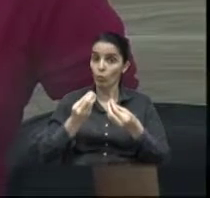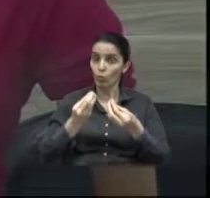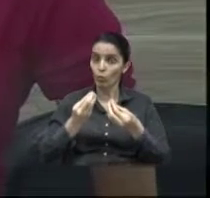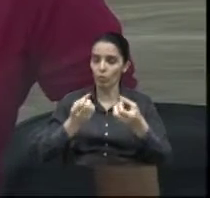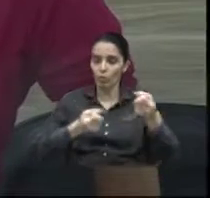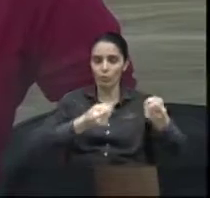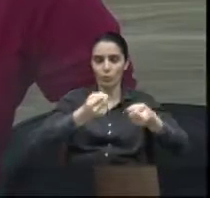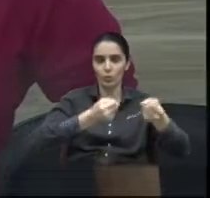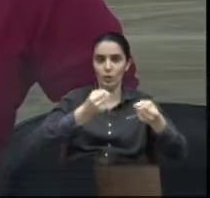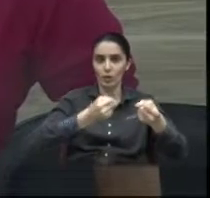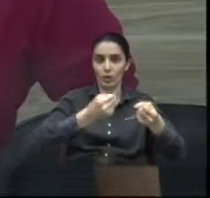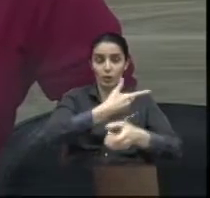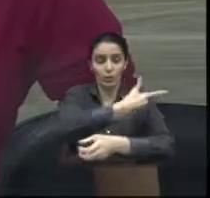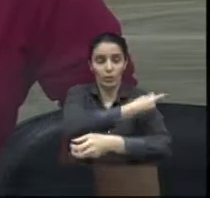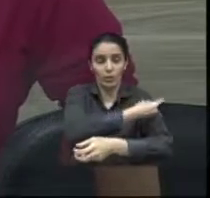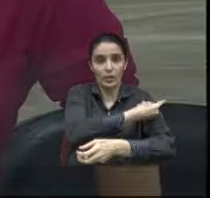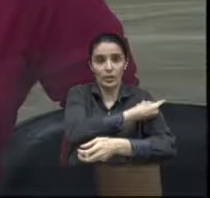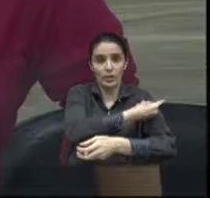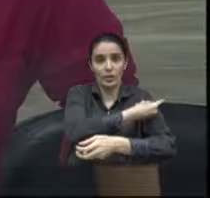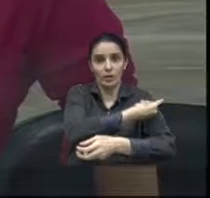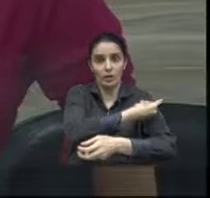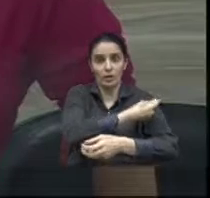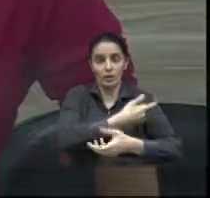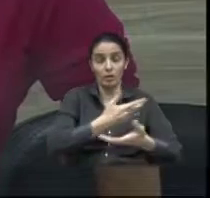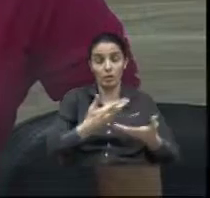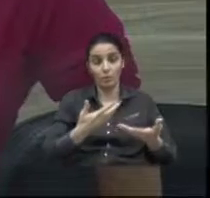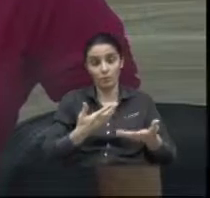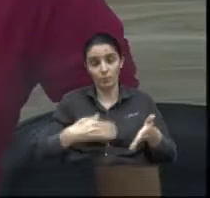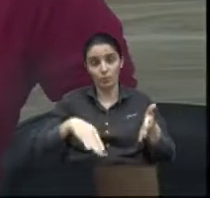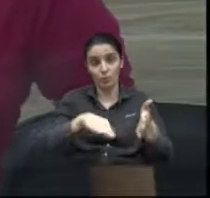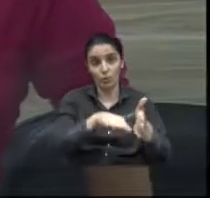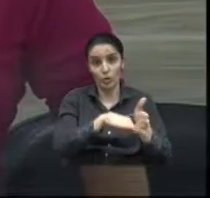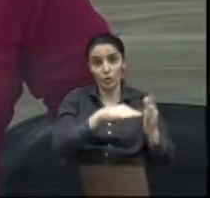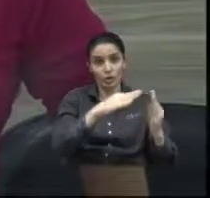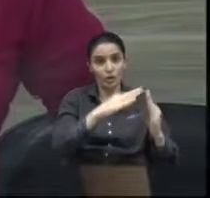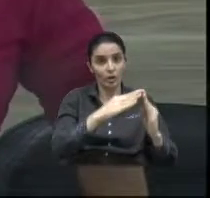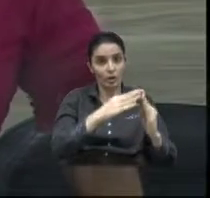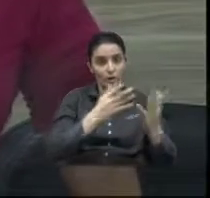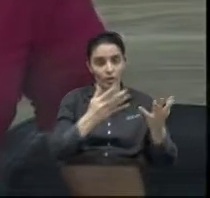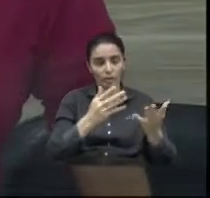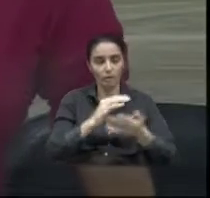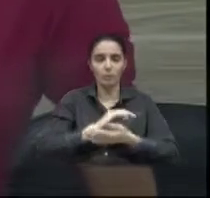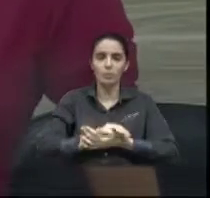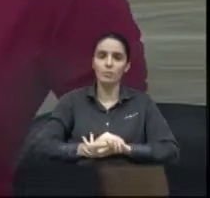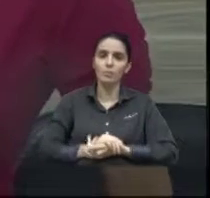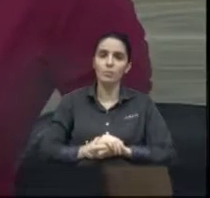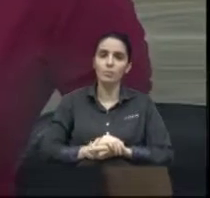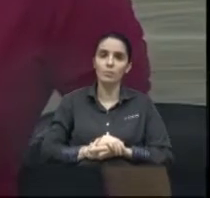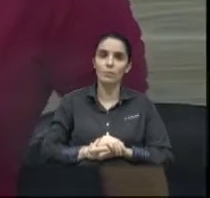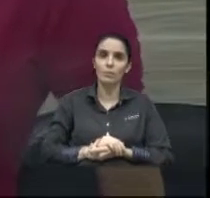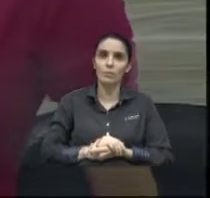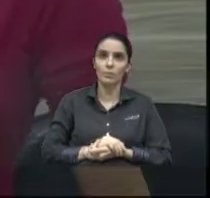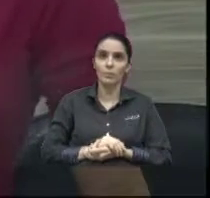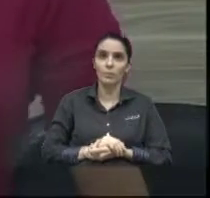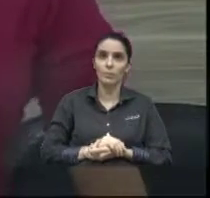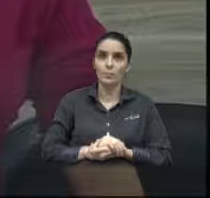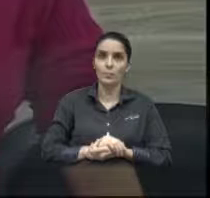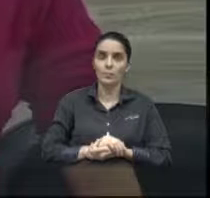grande dificuldade que teria realmente disso ser implantado em nosso município. E seguindo a